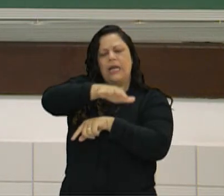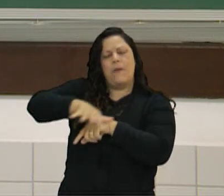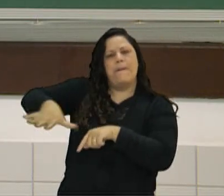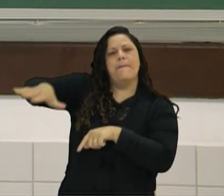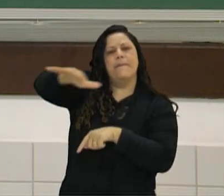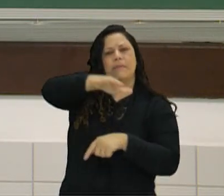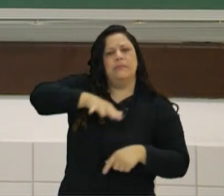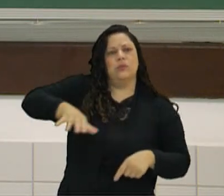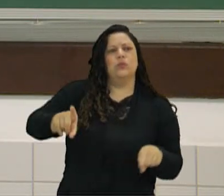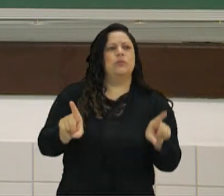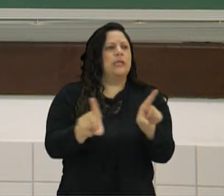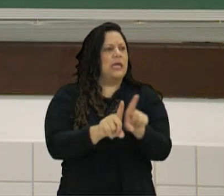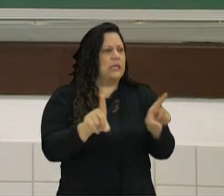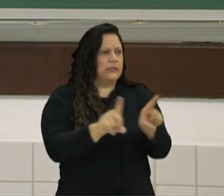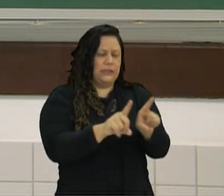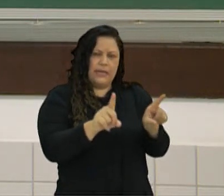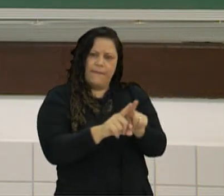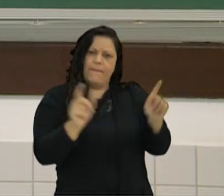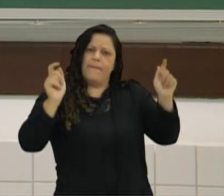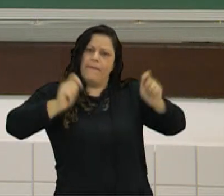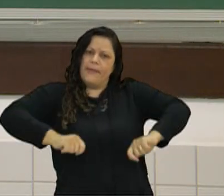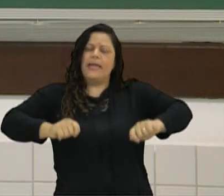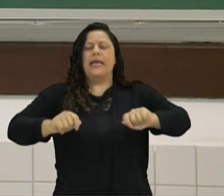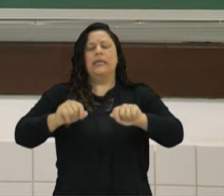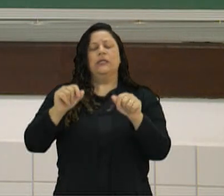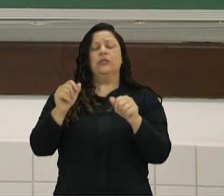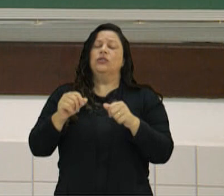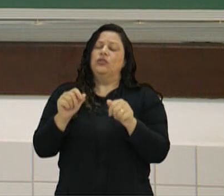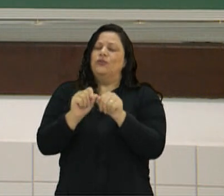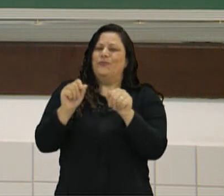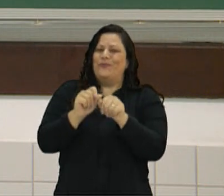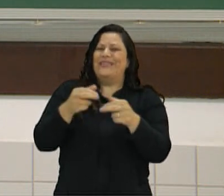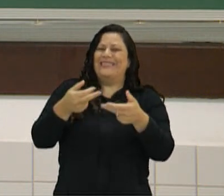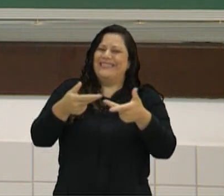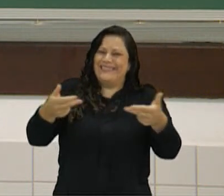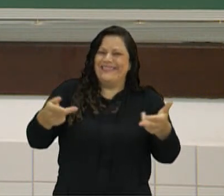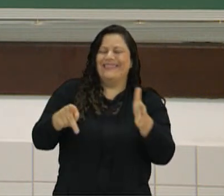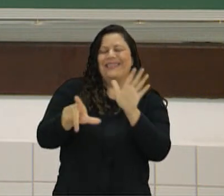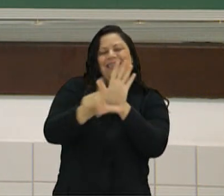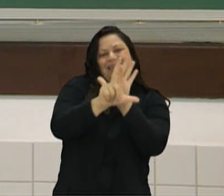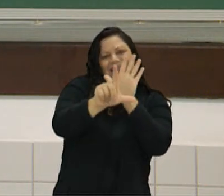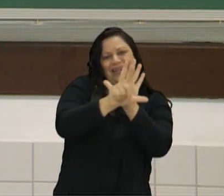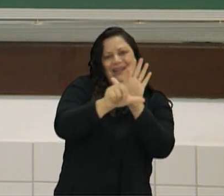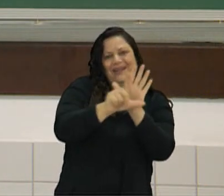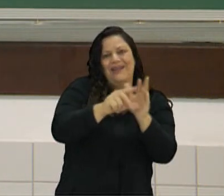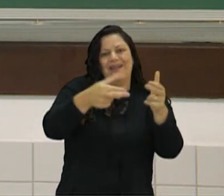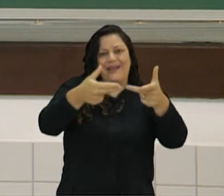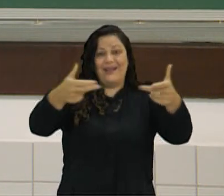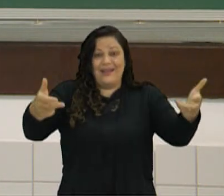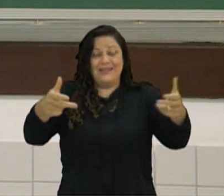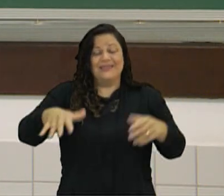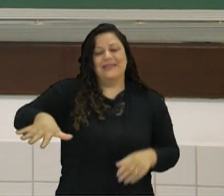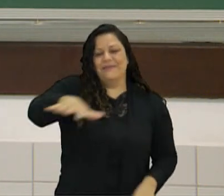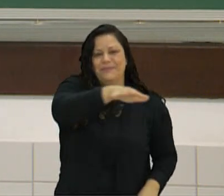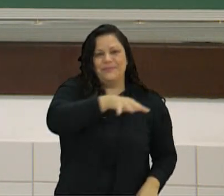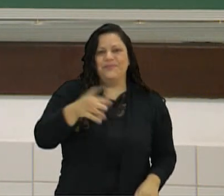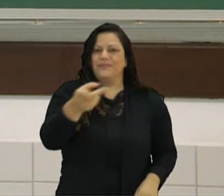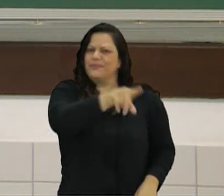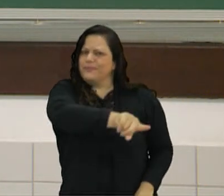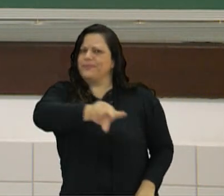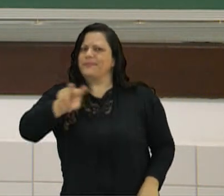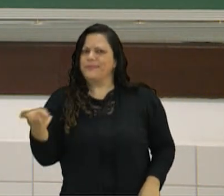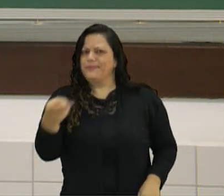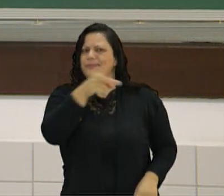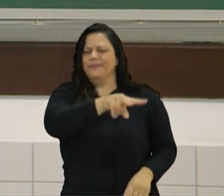seja a virtude de executar melhor as leis ali, né? Para bem conduzir, então,